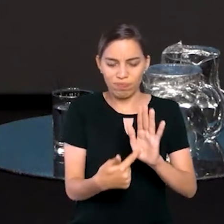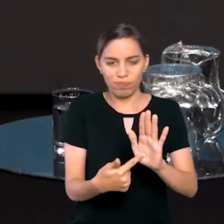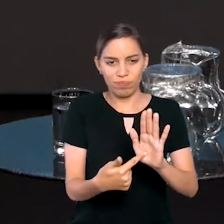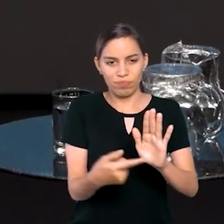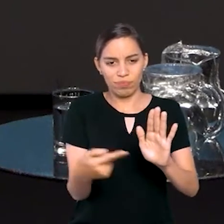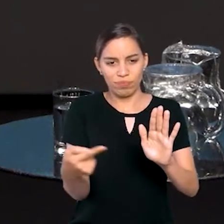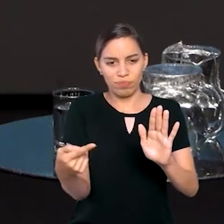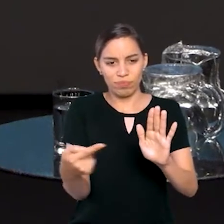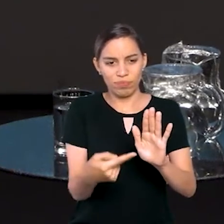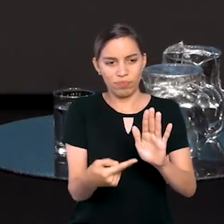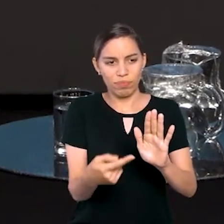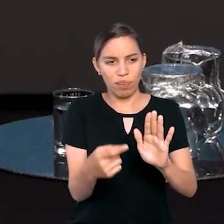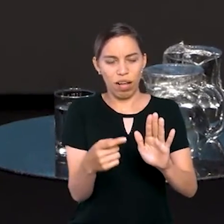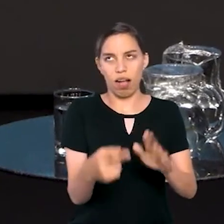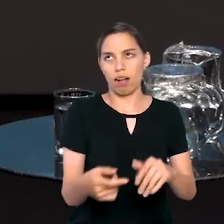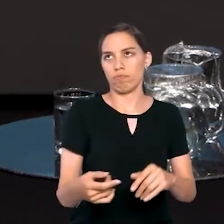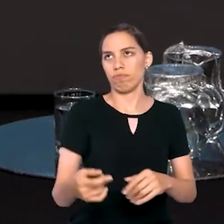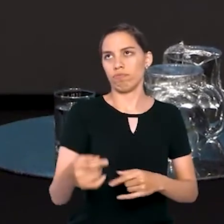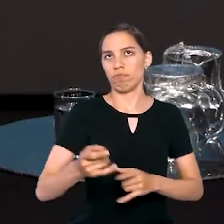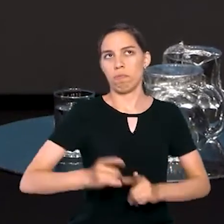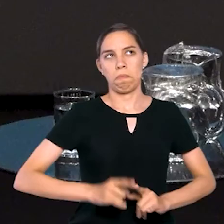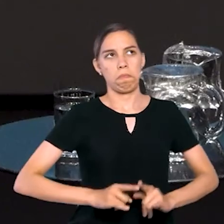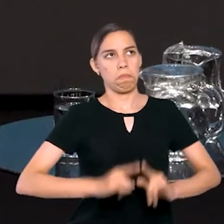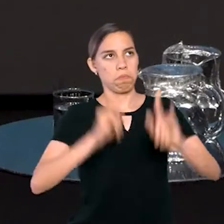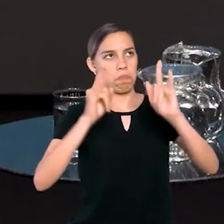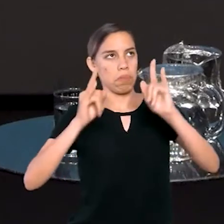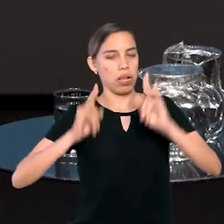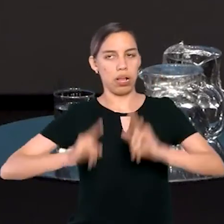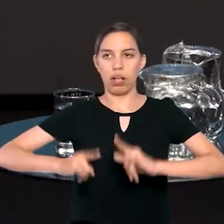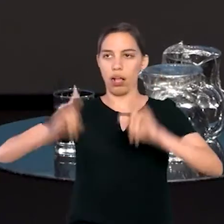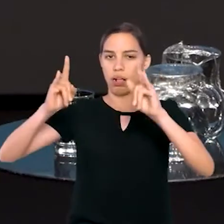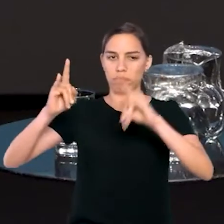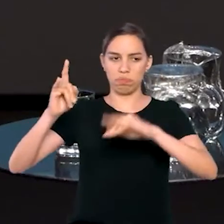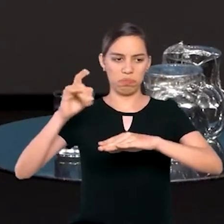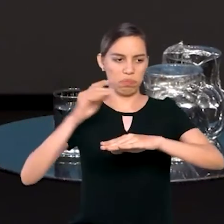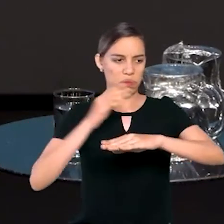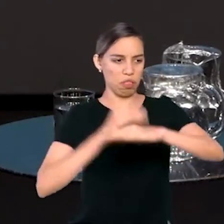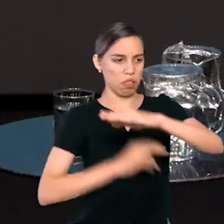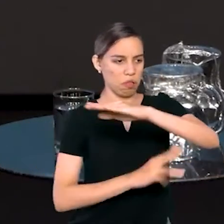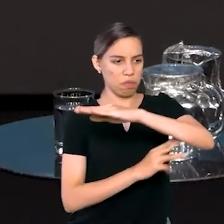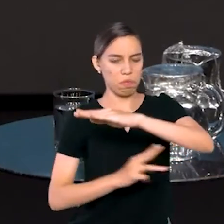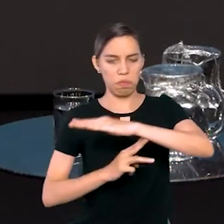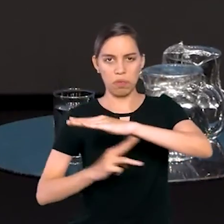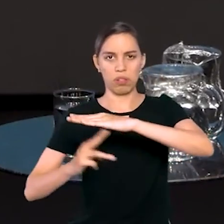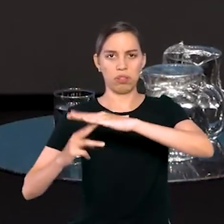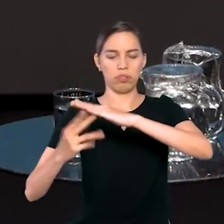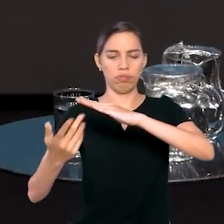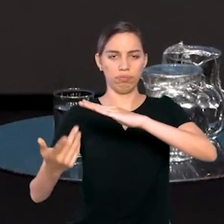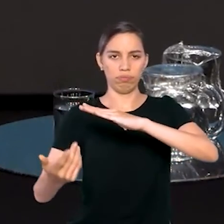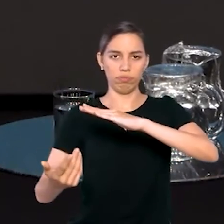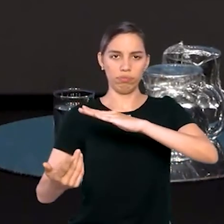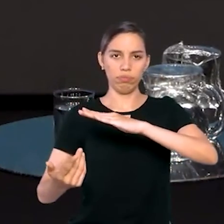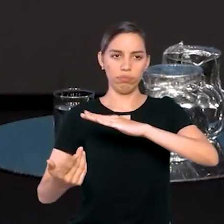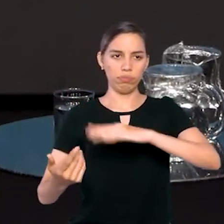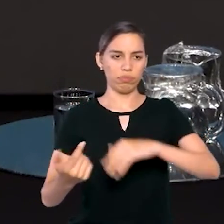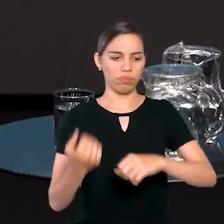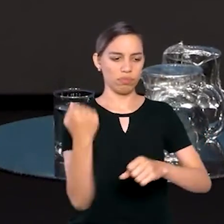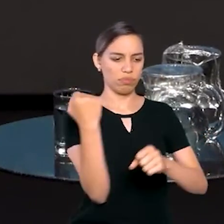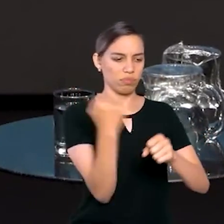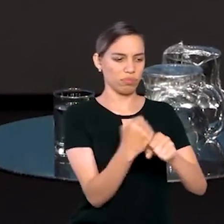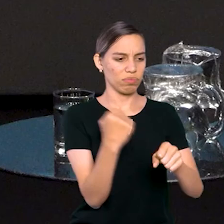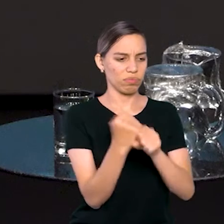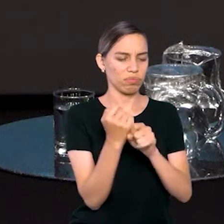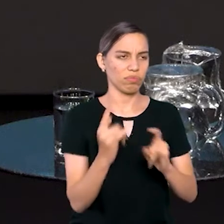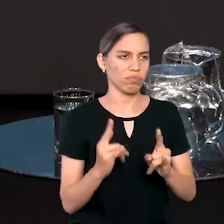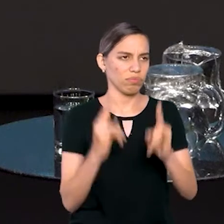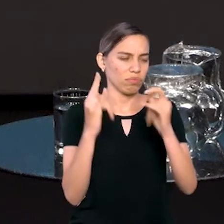com os nossos prédios e as nossas pontes e as nossas obras de infraestrutura